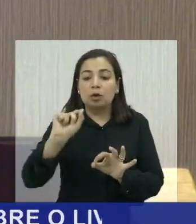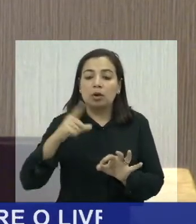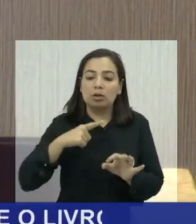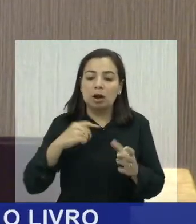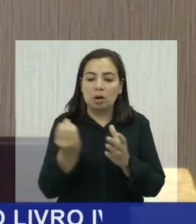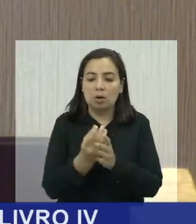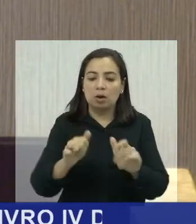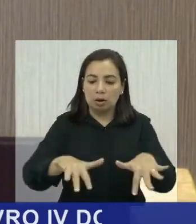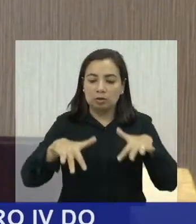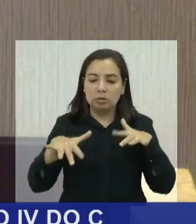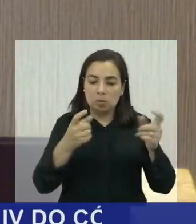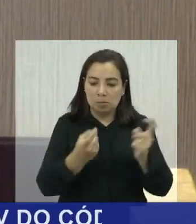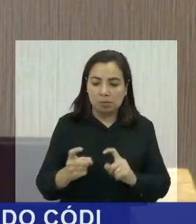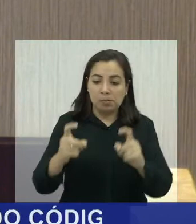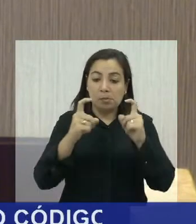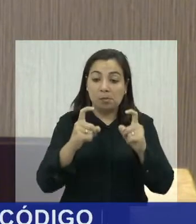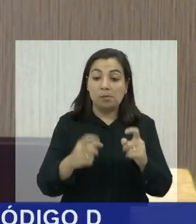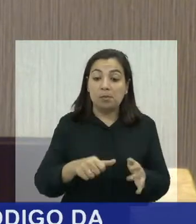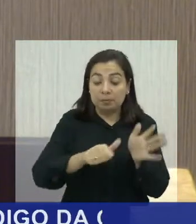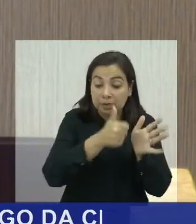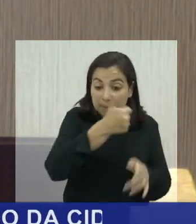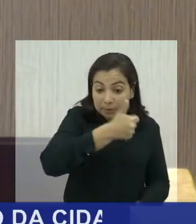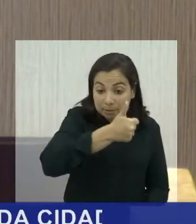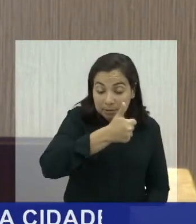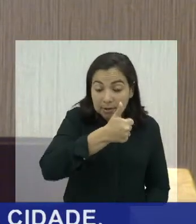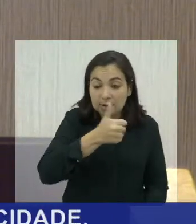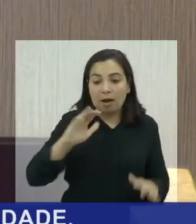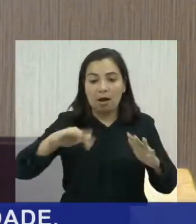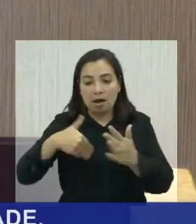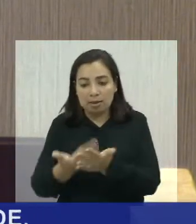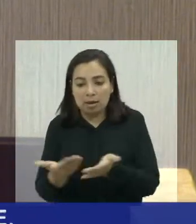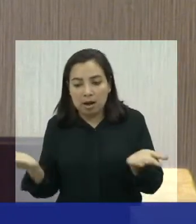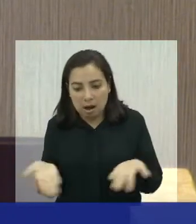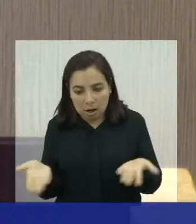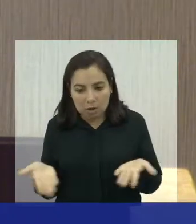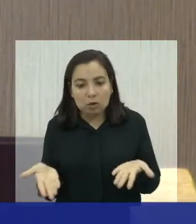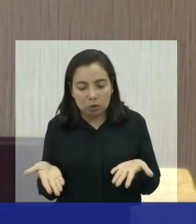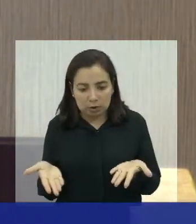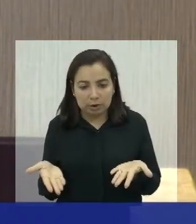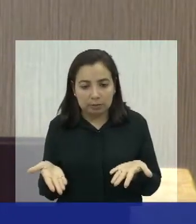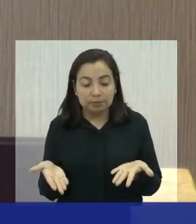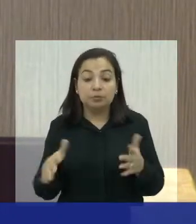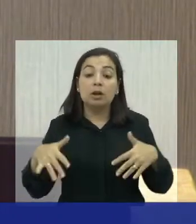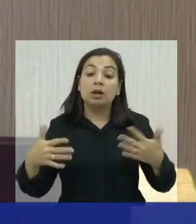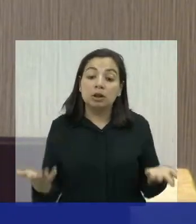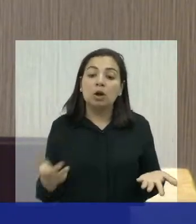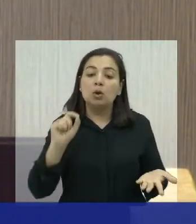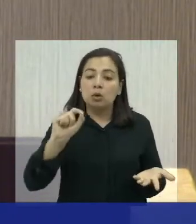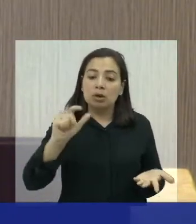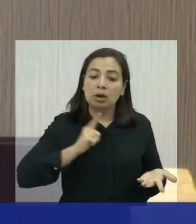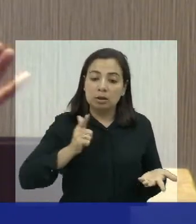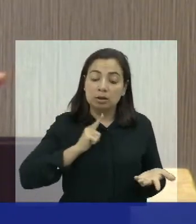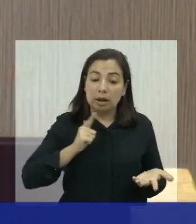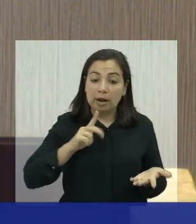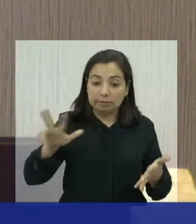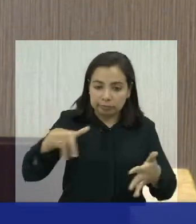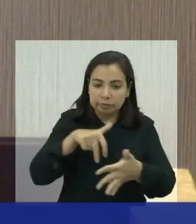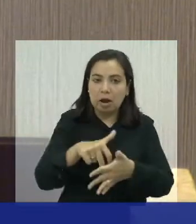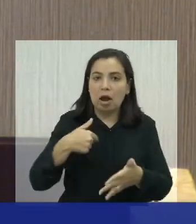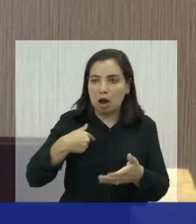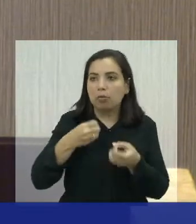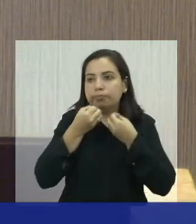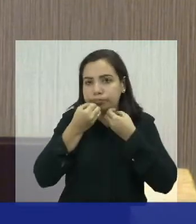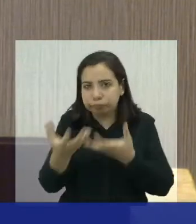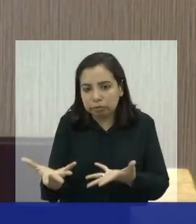audiência, da primeira até agora. E eu juro para vocês, quando eu vim aqui e desabafei, agora eu estou mais leve, não